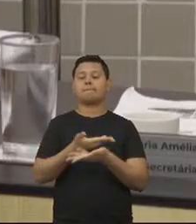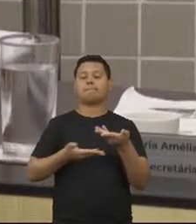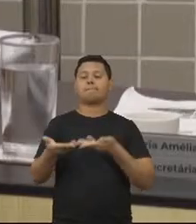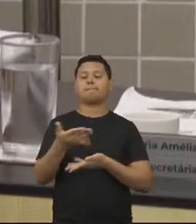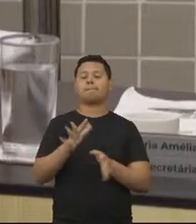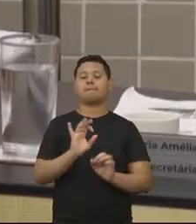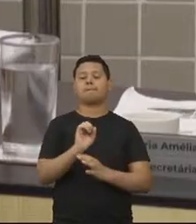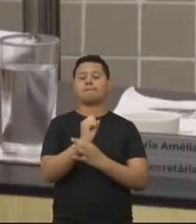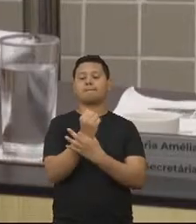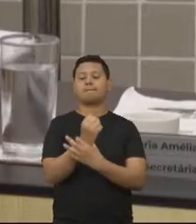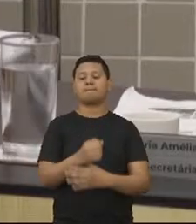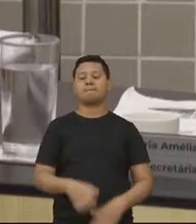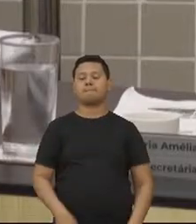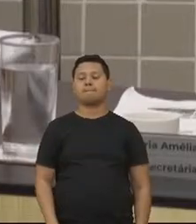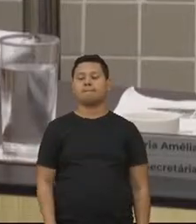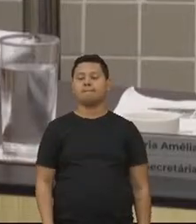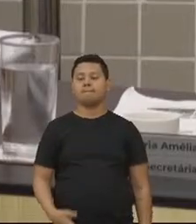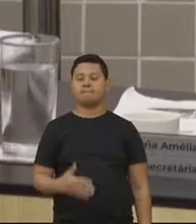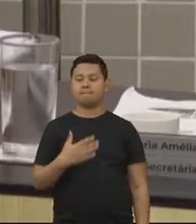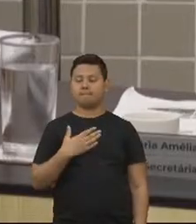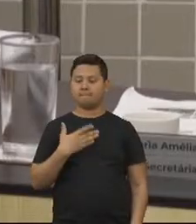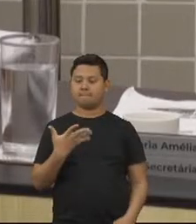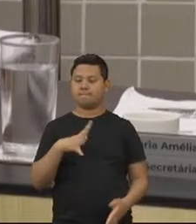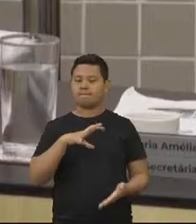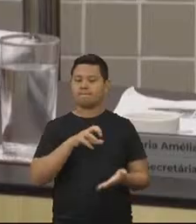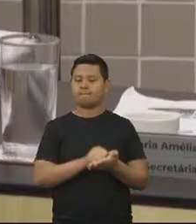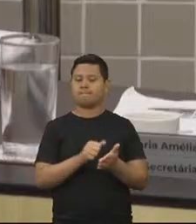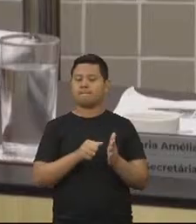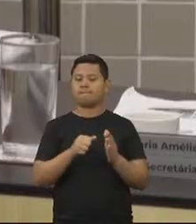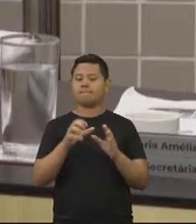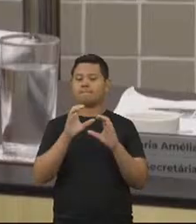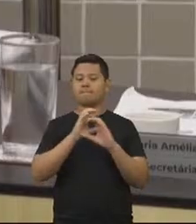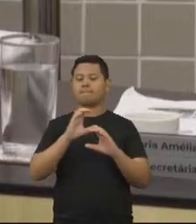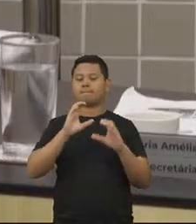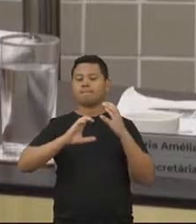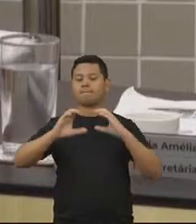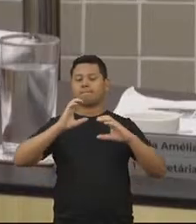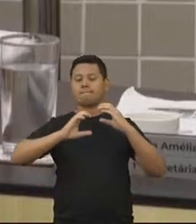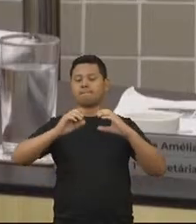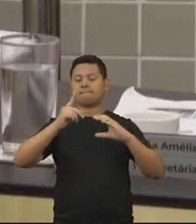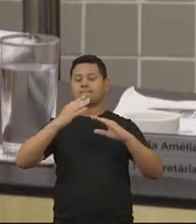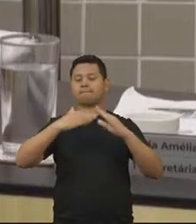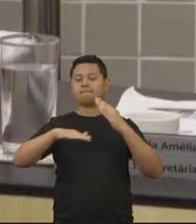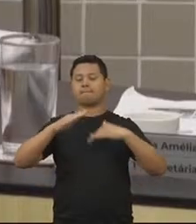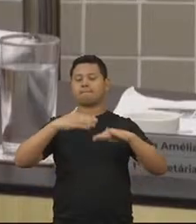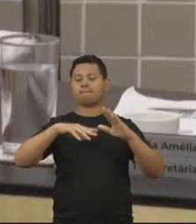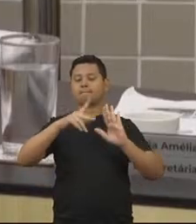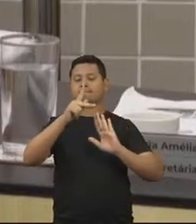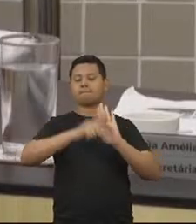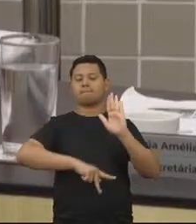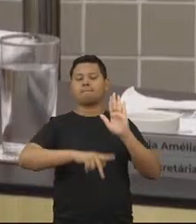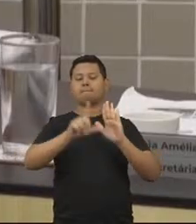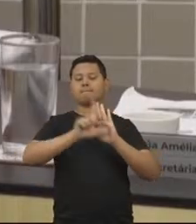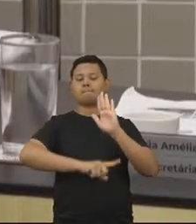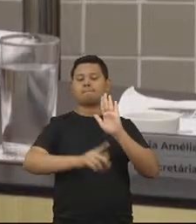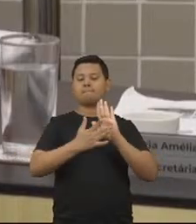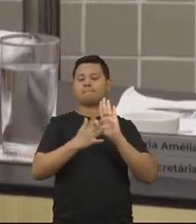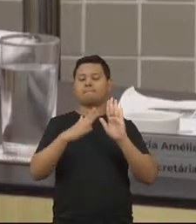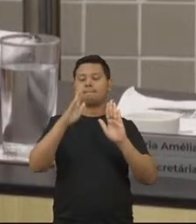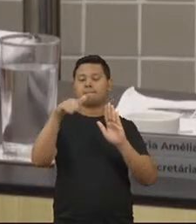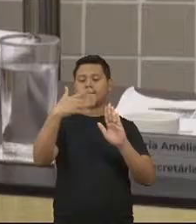de segurança. Assim, registramos nos canais desta Casa de Leis da presente